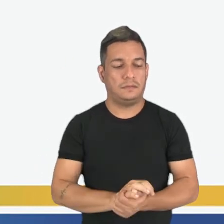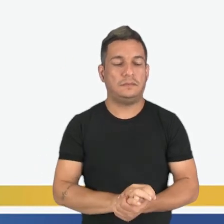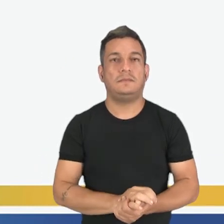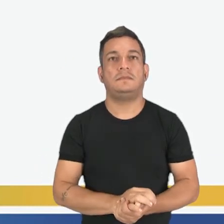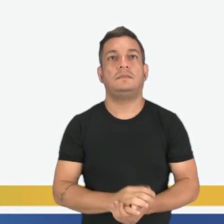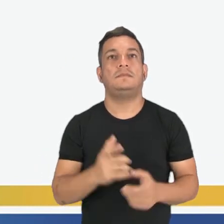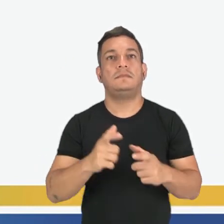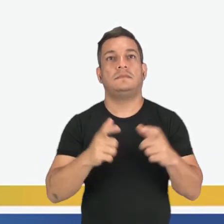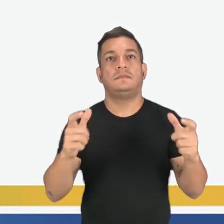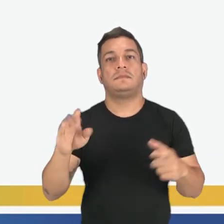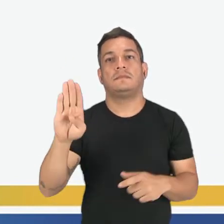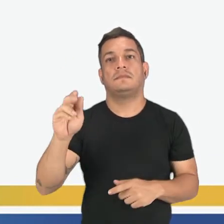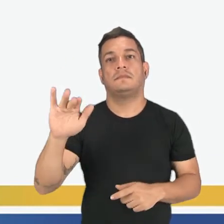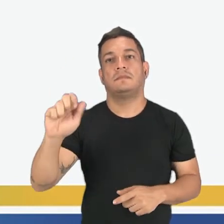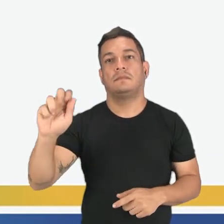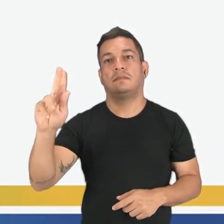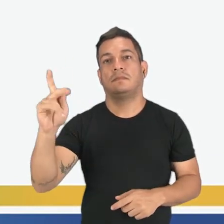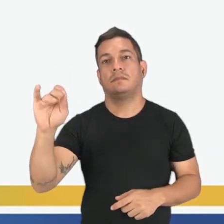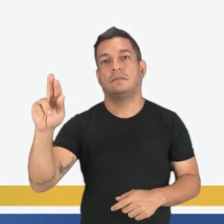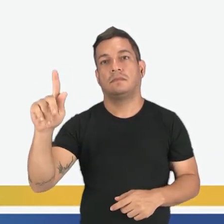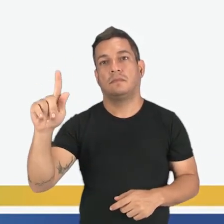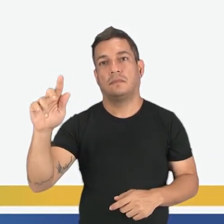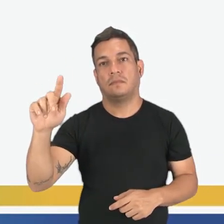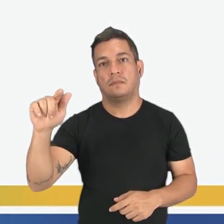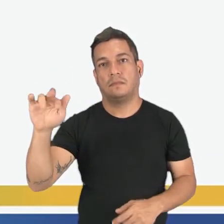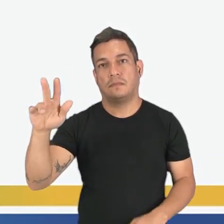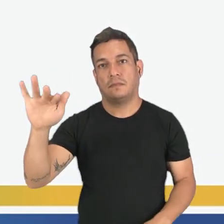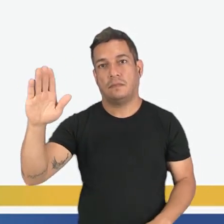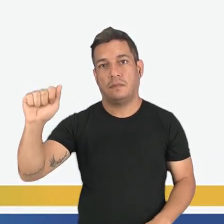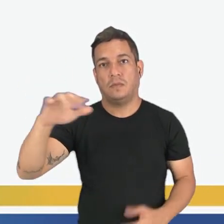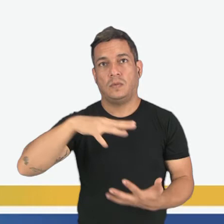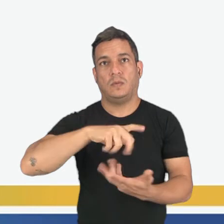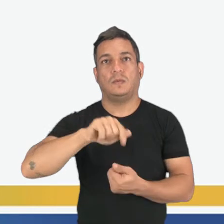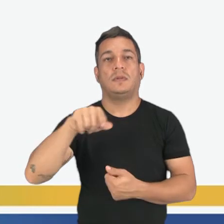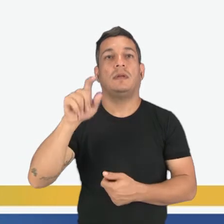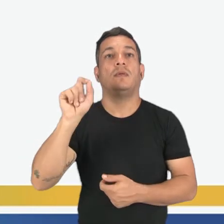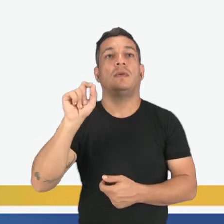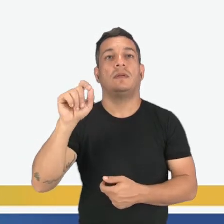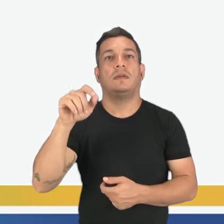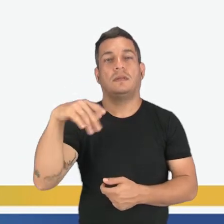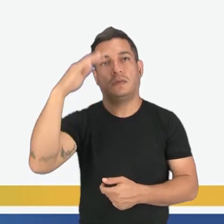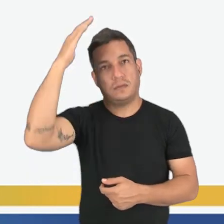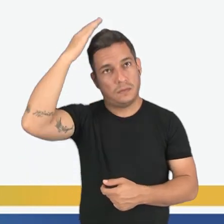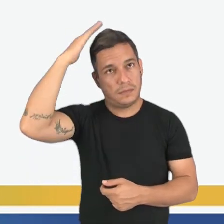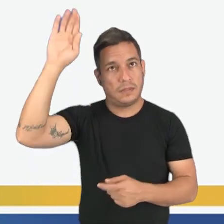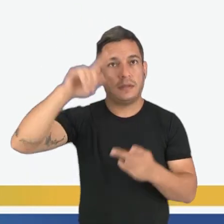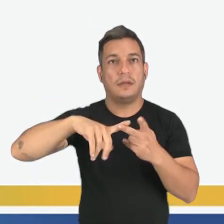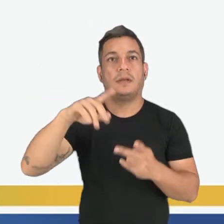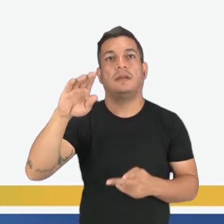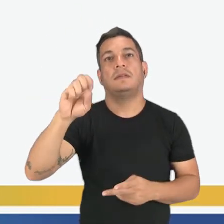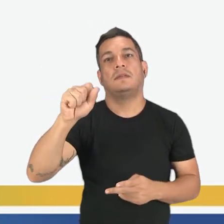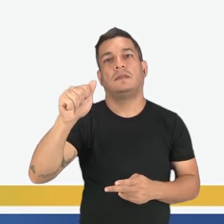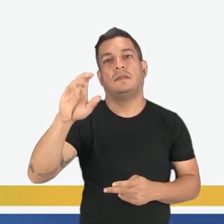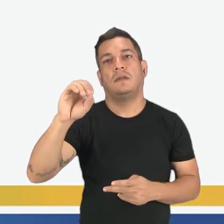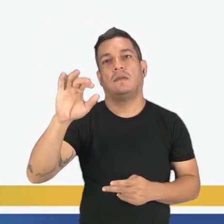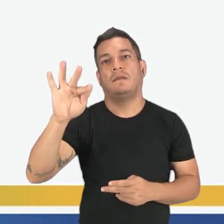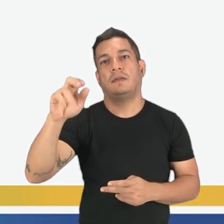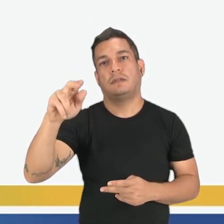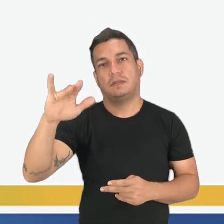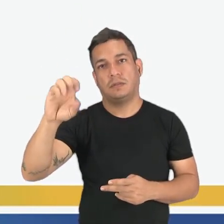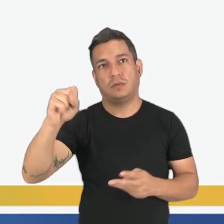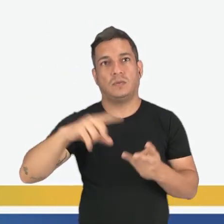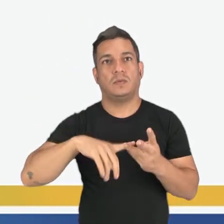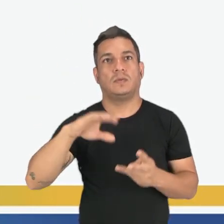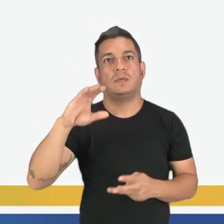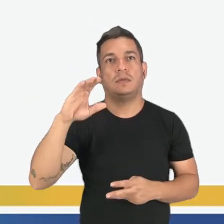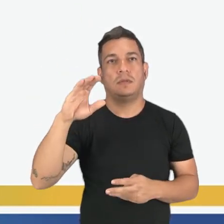bacia hidrográfica do mundo é a Bacia do Paraná? Bacia do São Francisco?